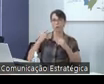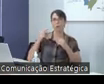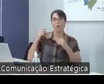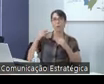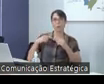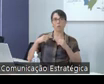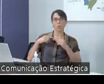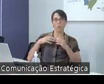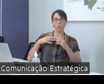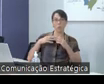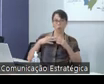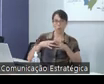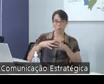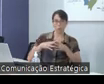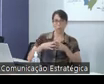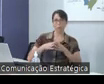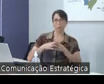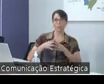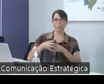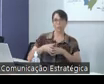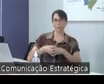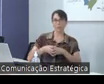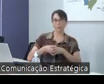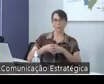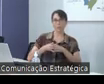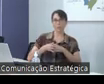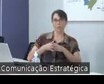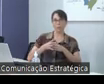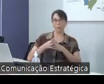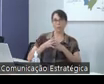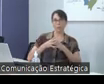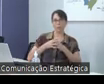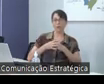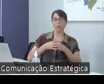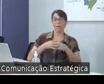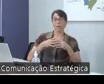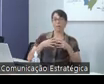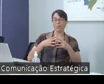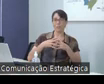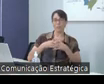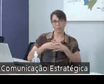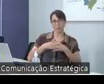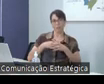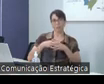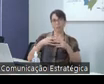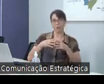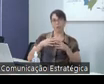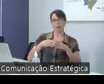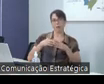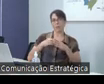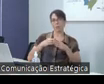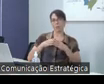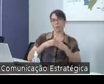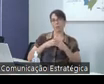única uma tinha tido uma troca de torque recente exatamente pela detectabilidade espiral e 26